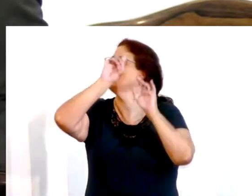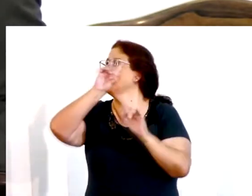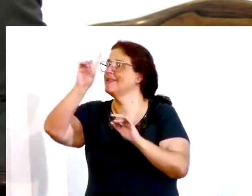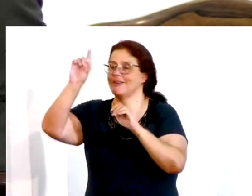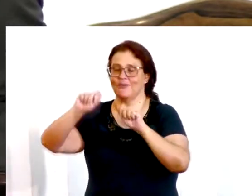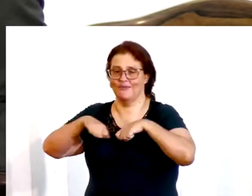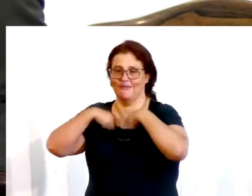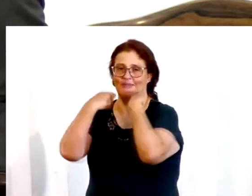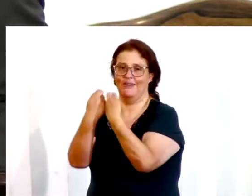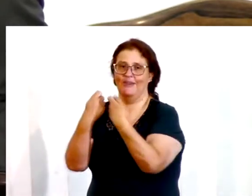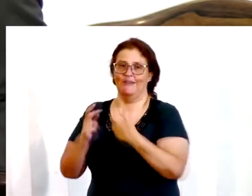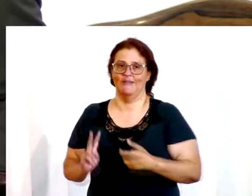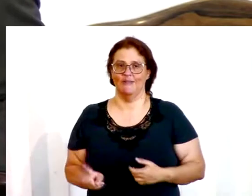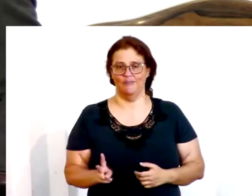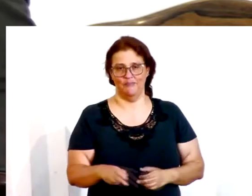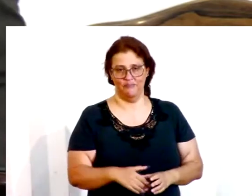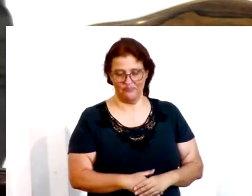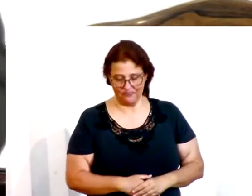Deus.